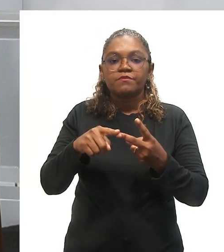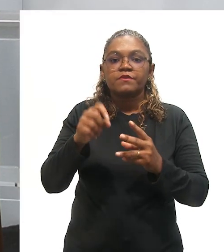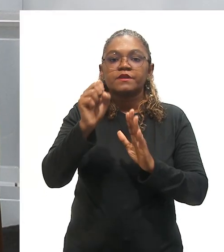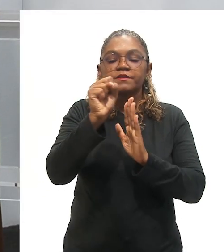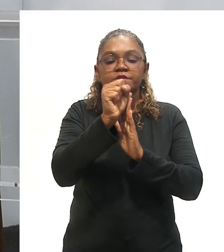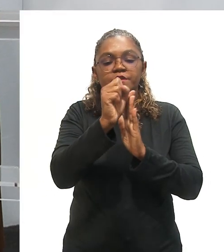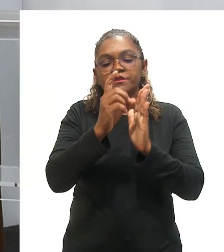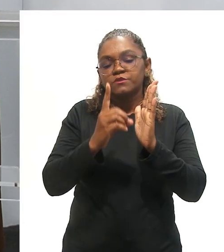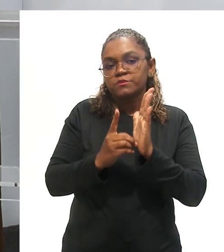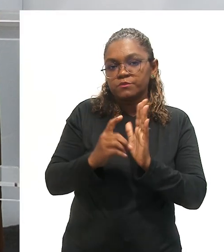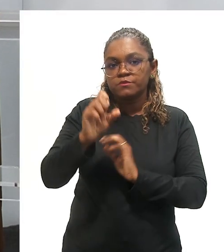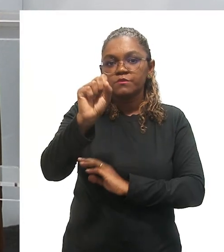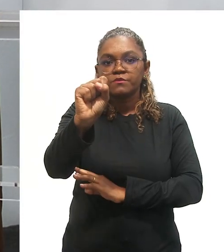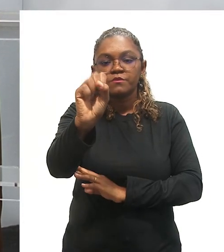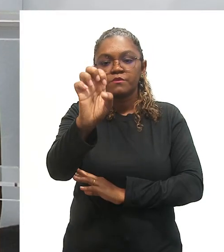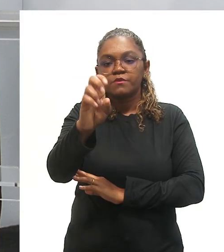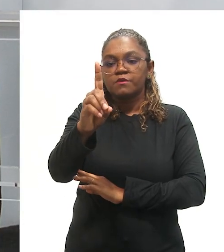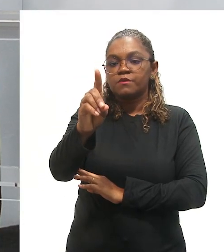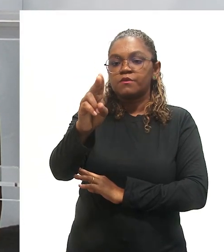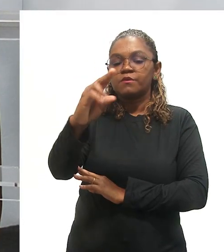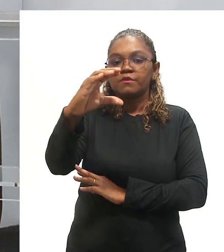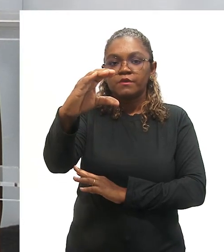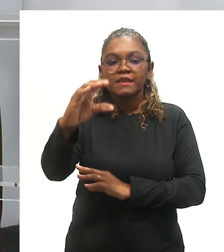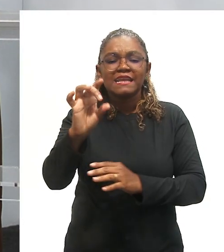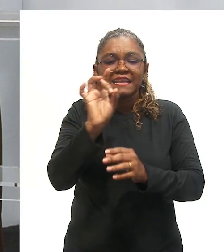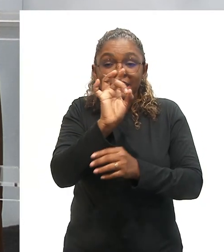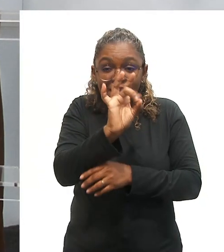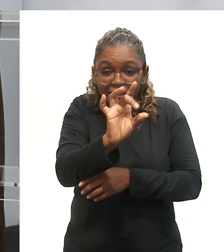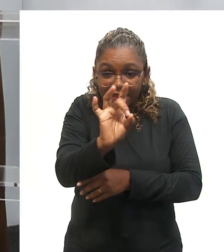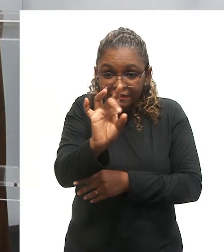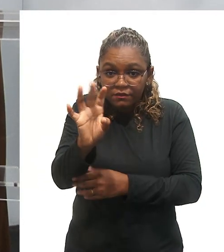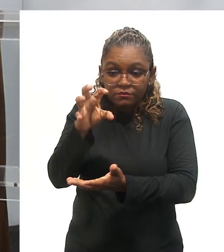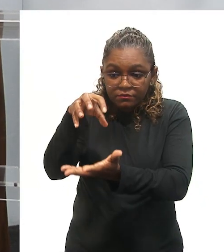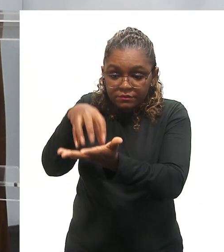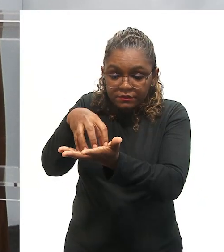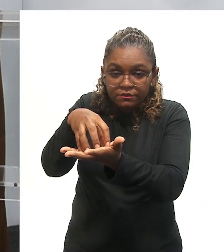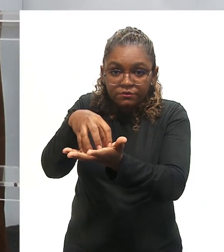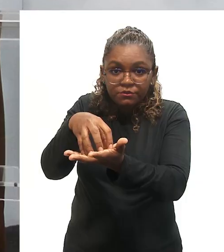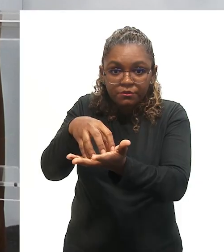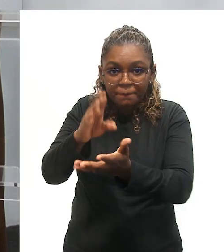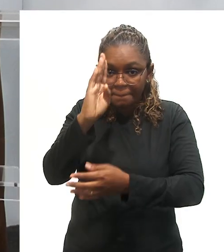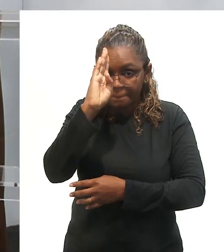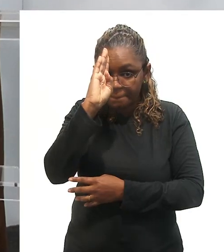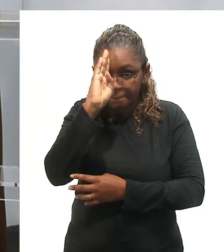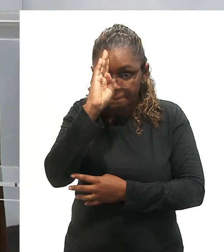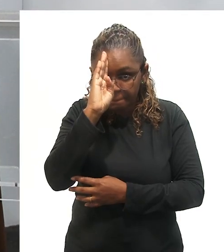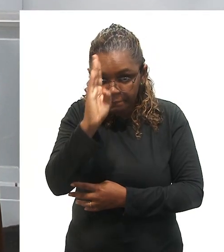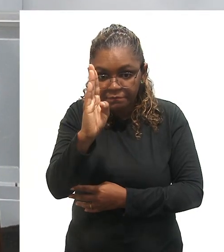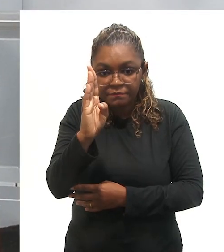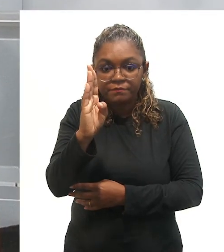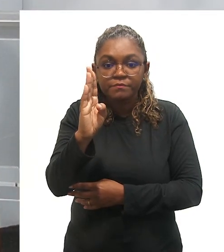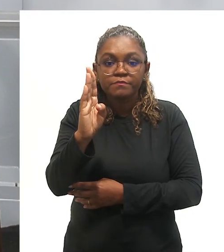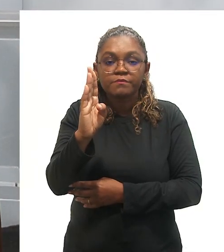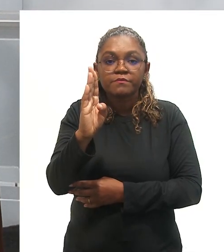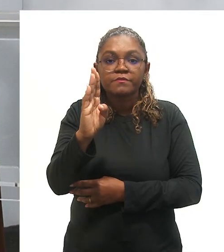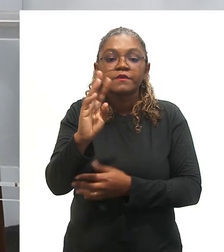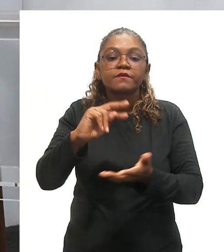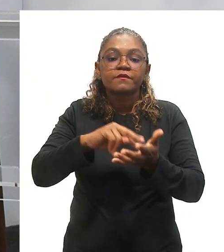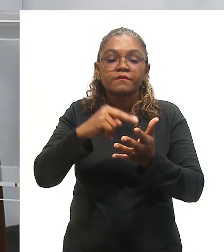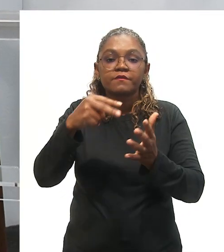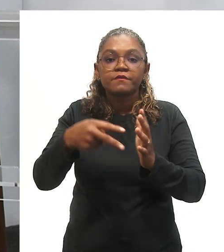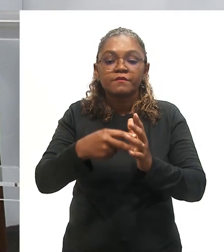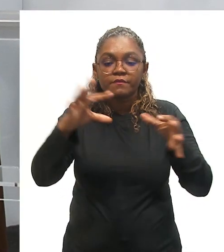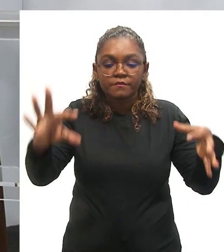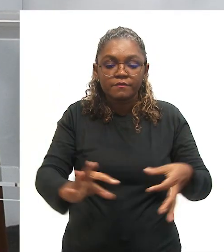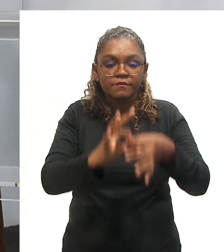outros órgãos, seus controles internos setoriais, que são o quê? Um braço